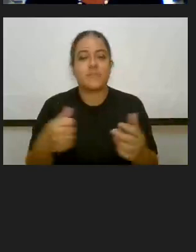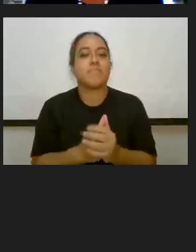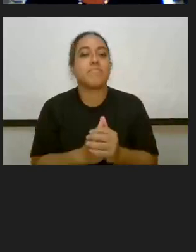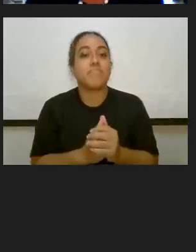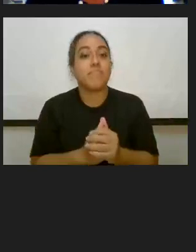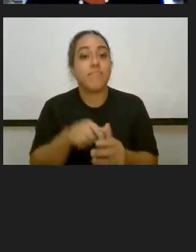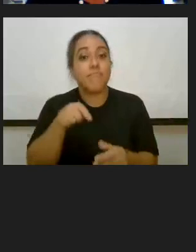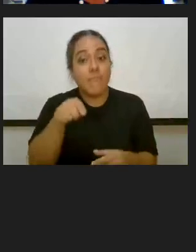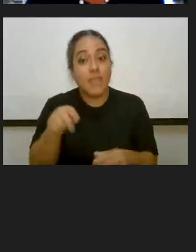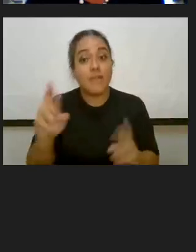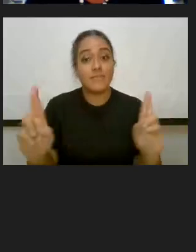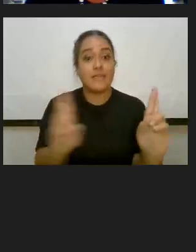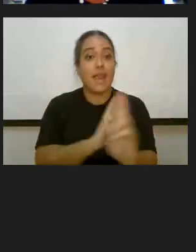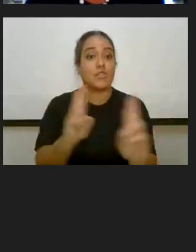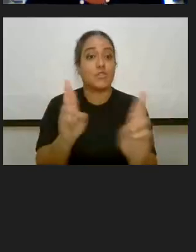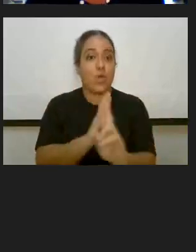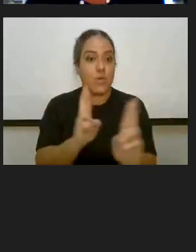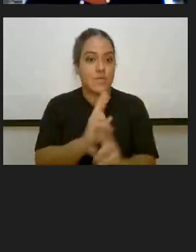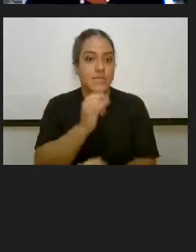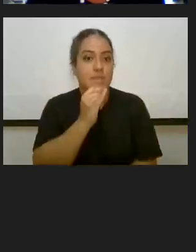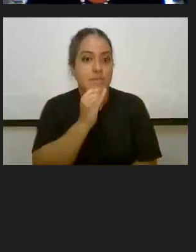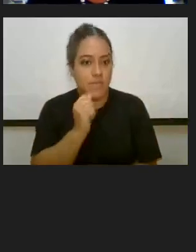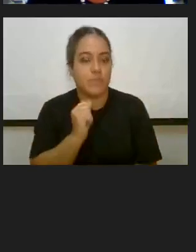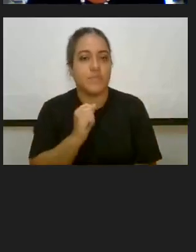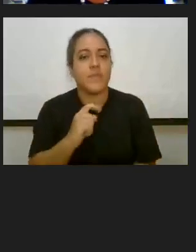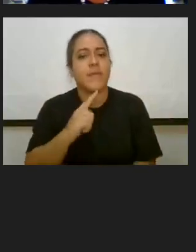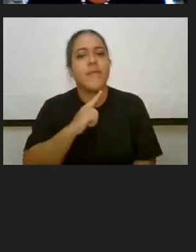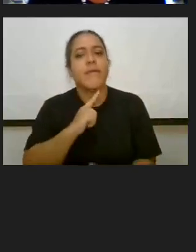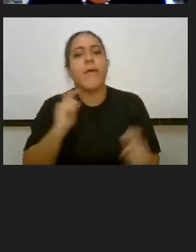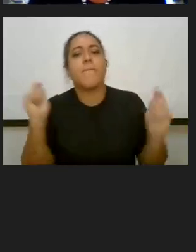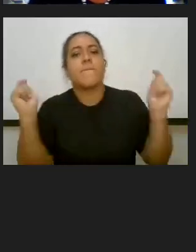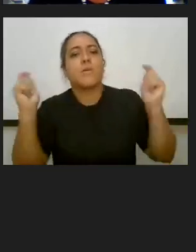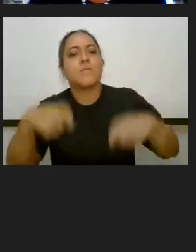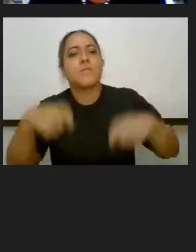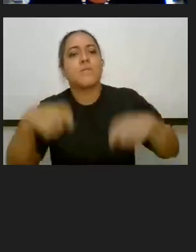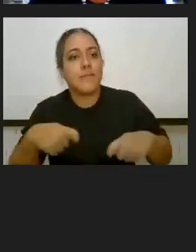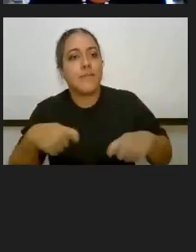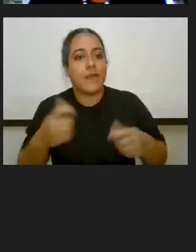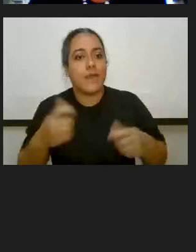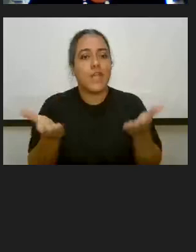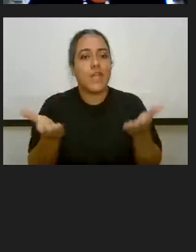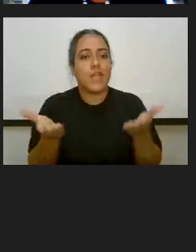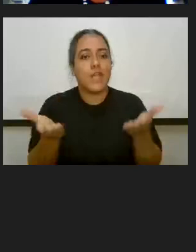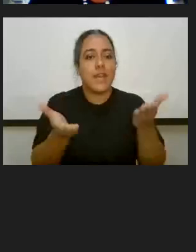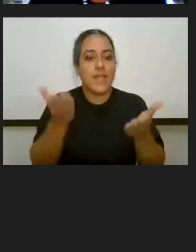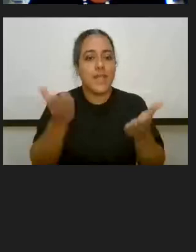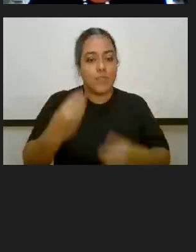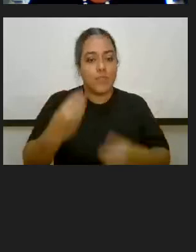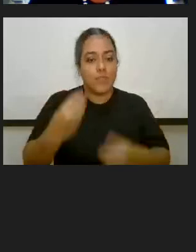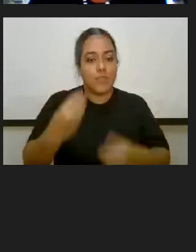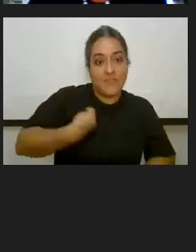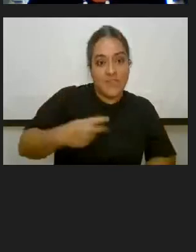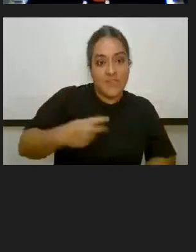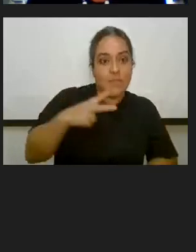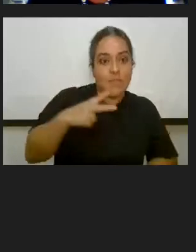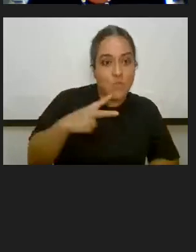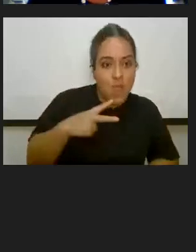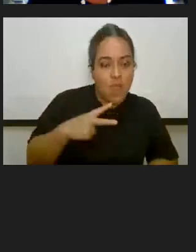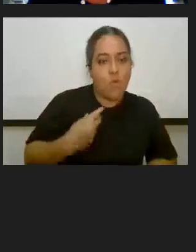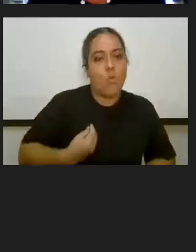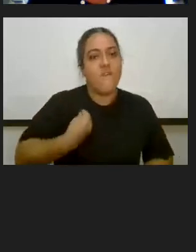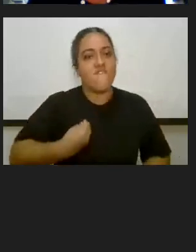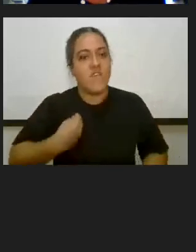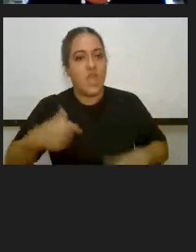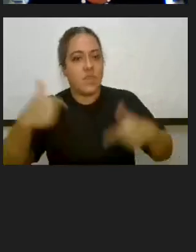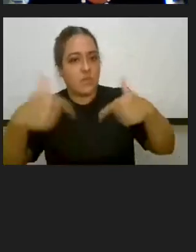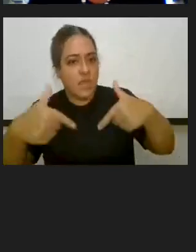Essas relações, elas estão possibilitando o equilíbrio entre vida pessoal e trabalho? Oferecem